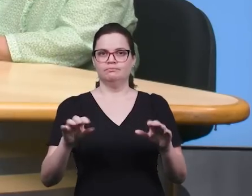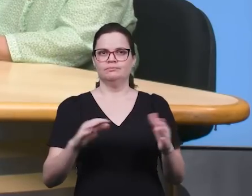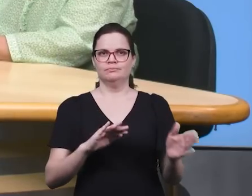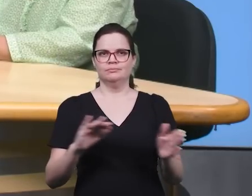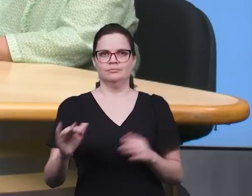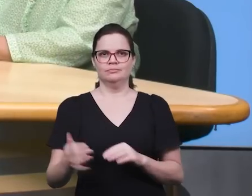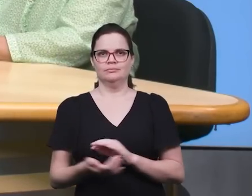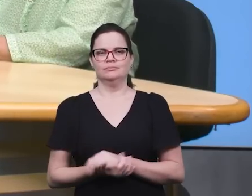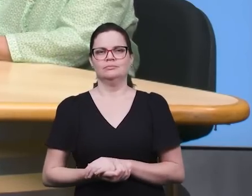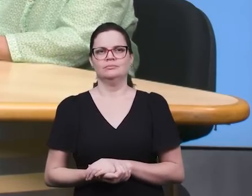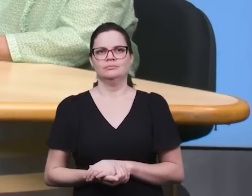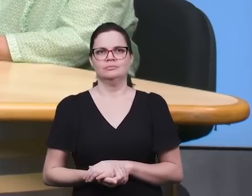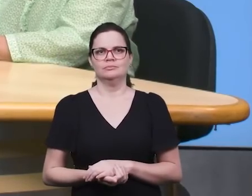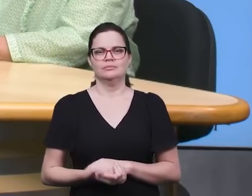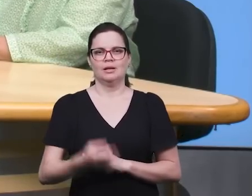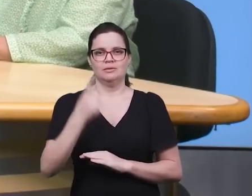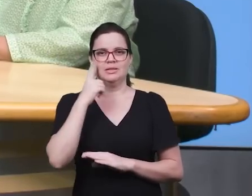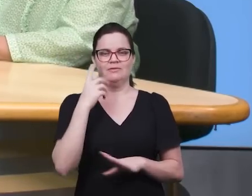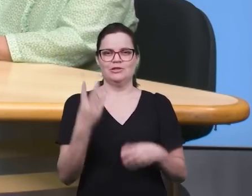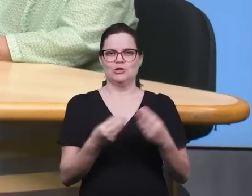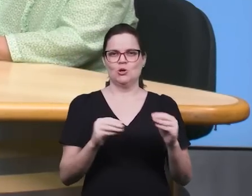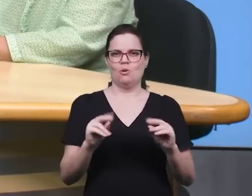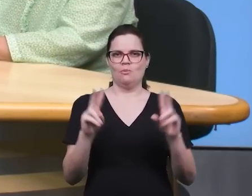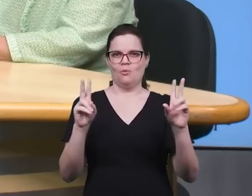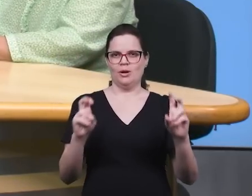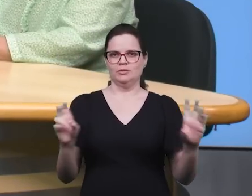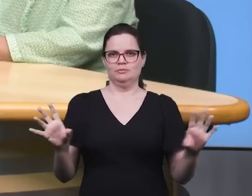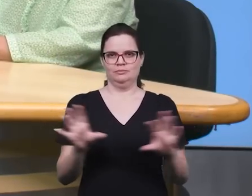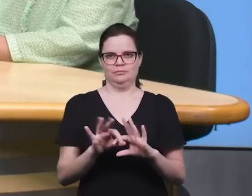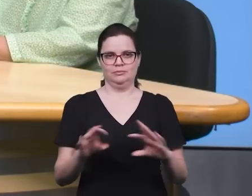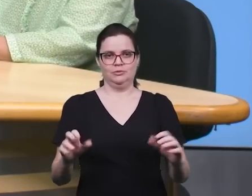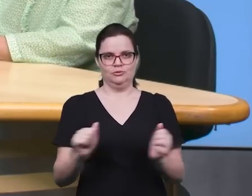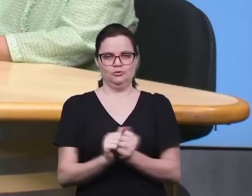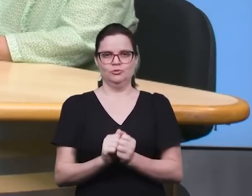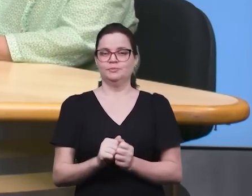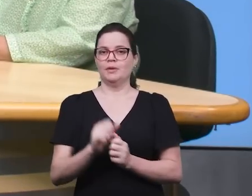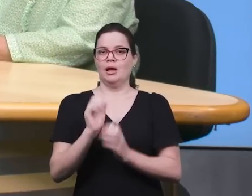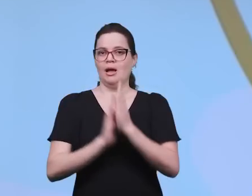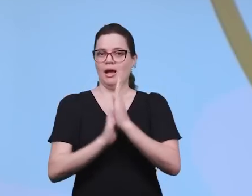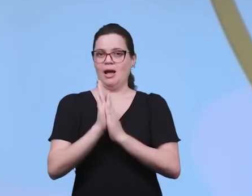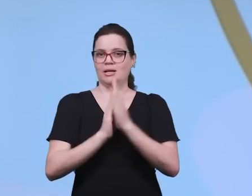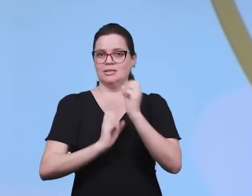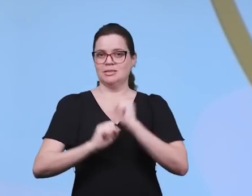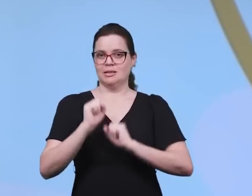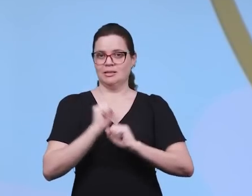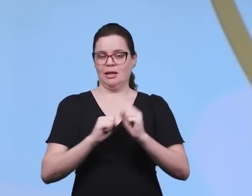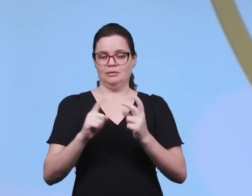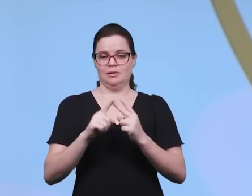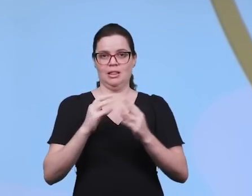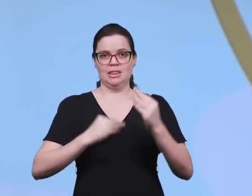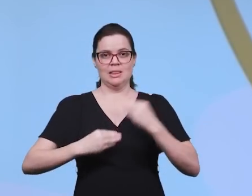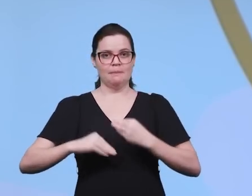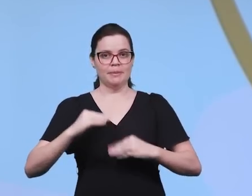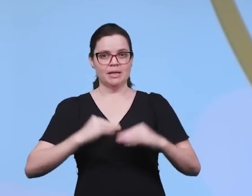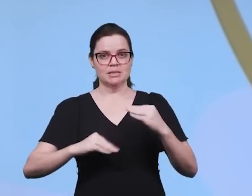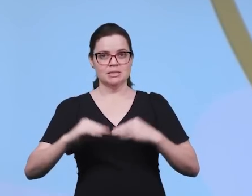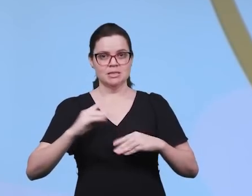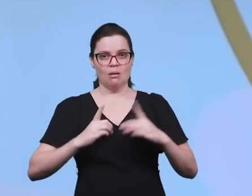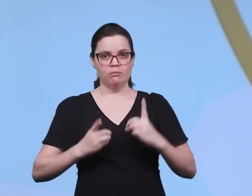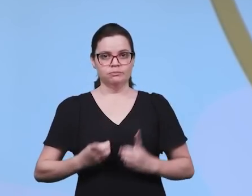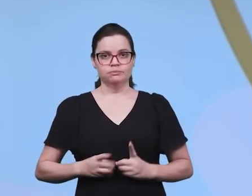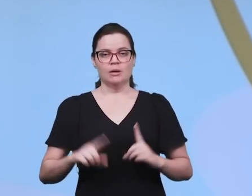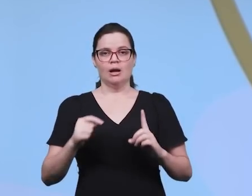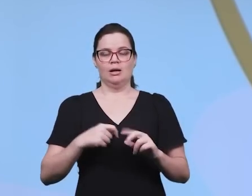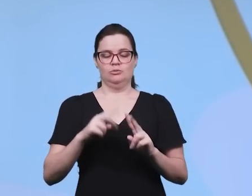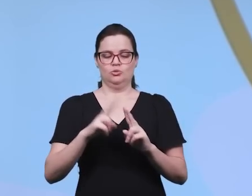Nessa hora a gente vê como está conectado um assunto ao outro, né? E a ansiedade e a depressão, inclusive, são os dois grandes pontos que